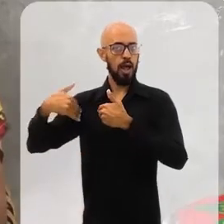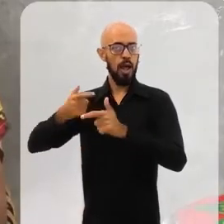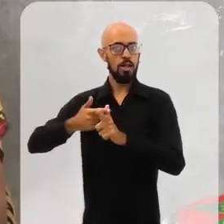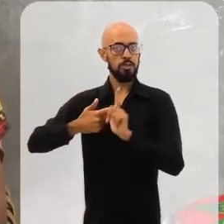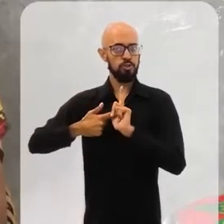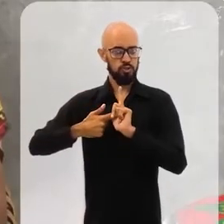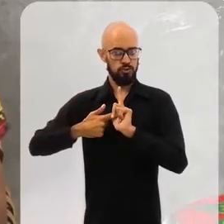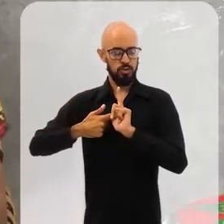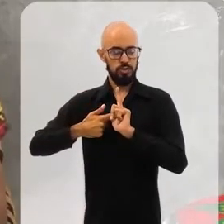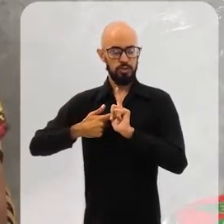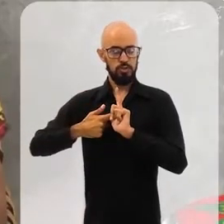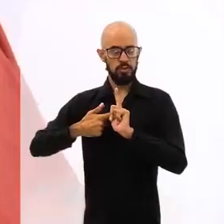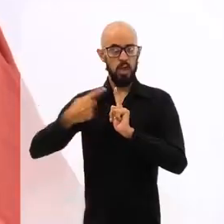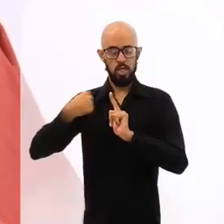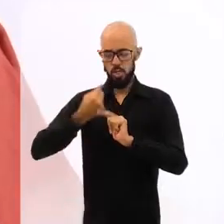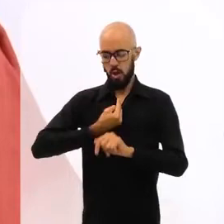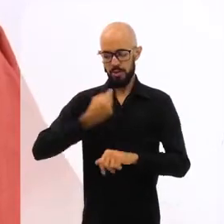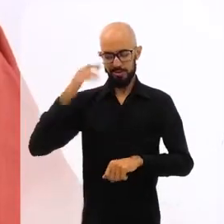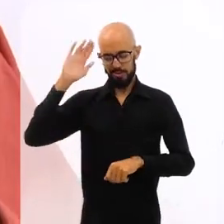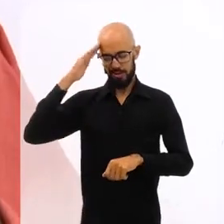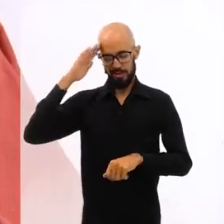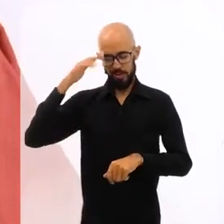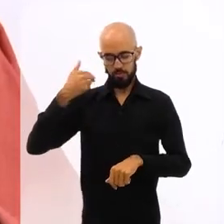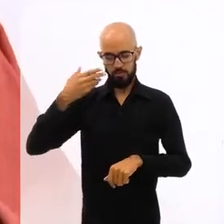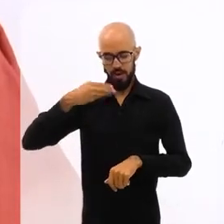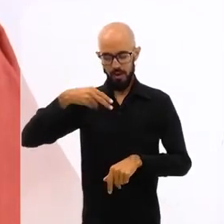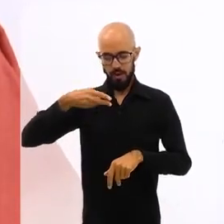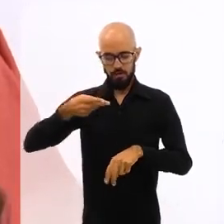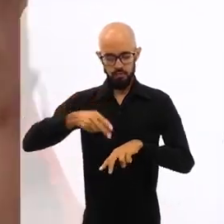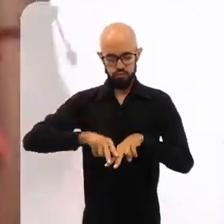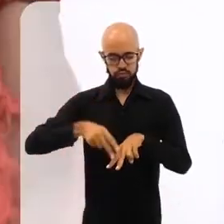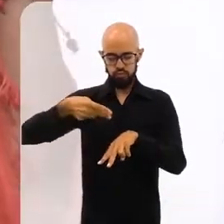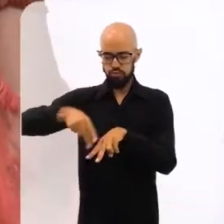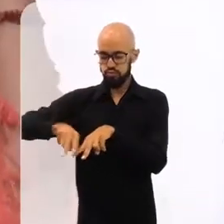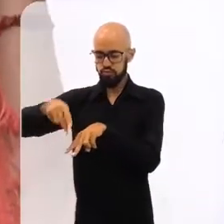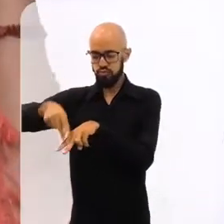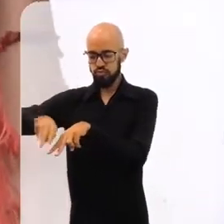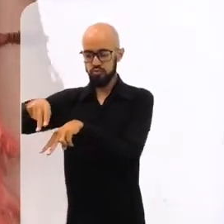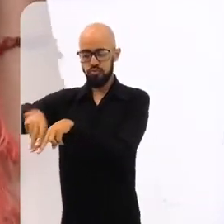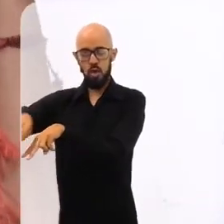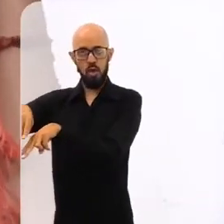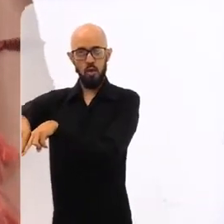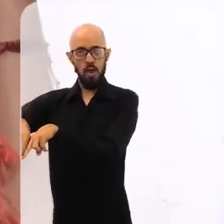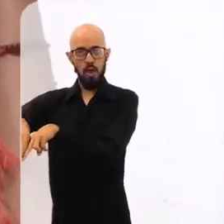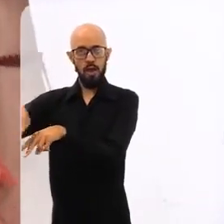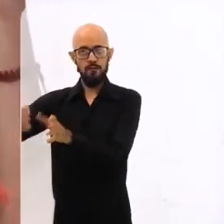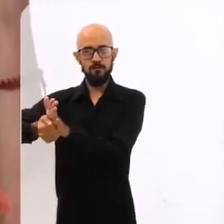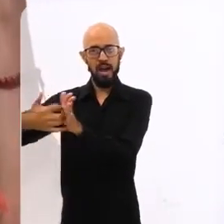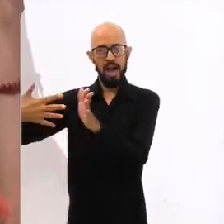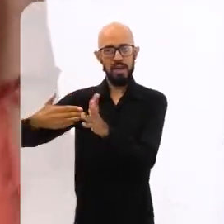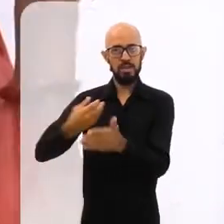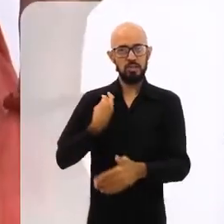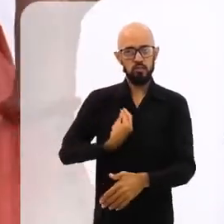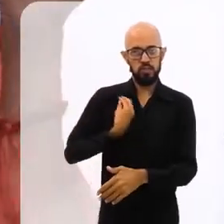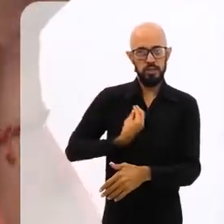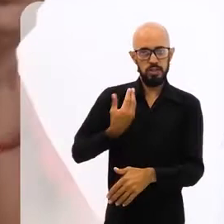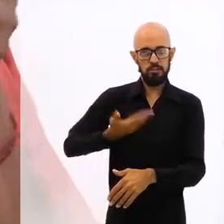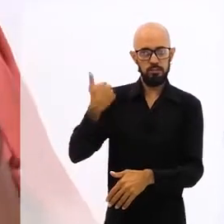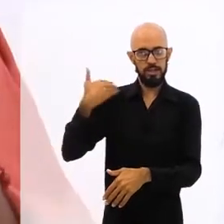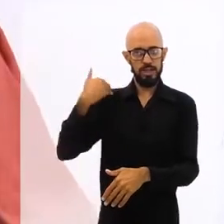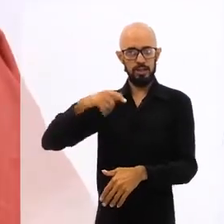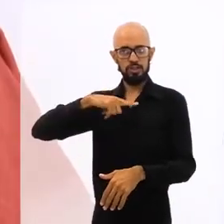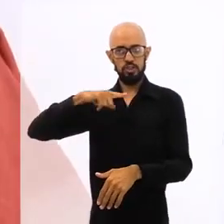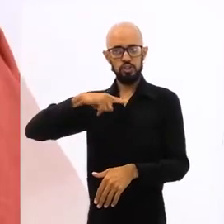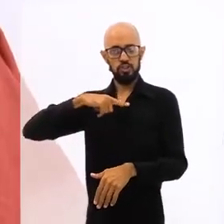compreendemos uma vida após da outra, que nós estamos aqui nesse momento cheios de histórias passadas, nós trazemos